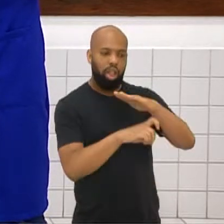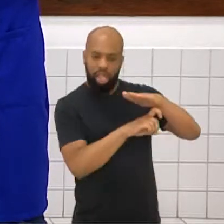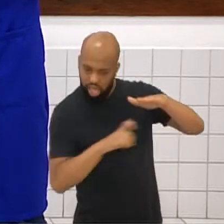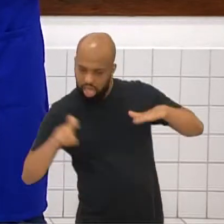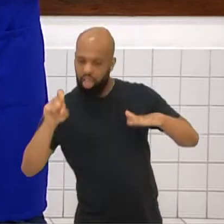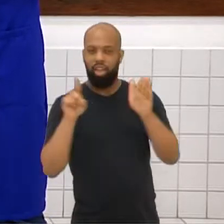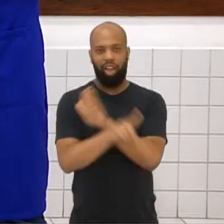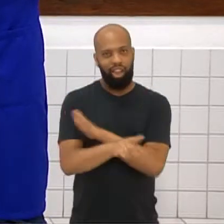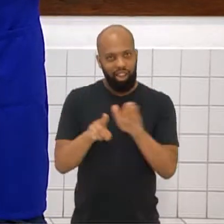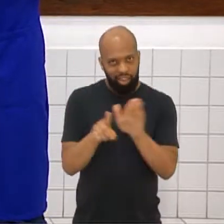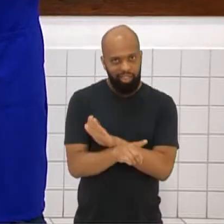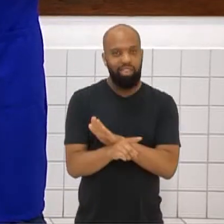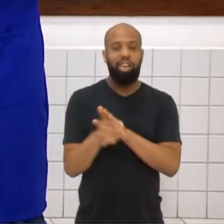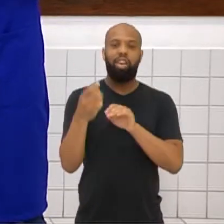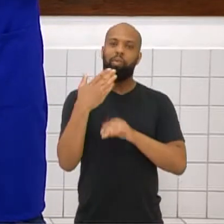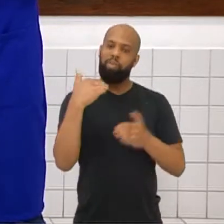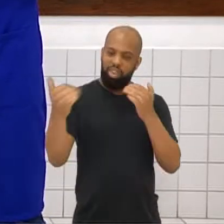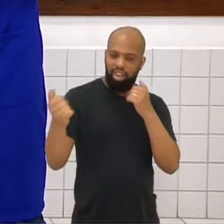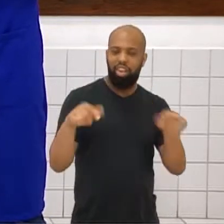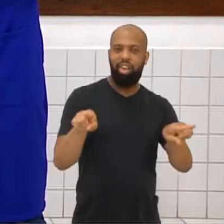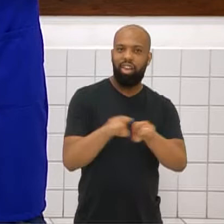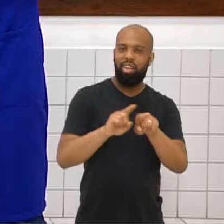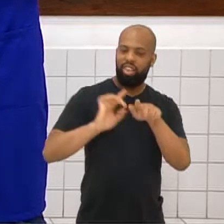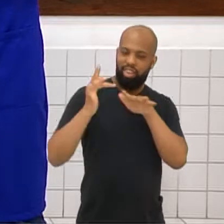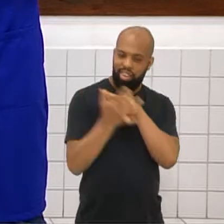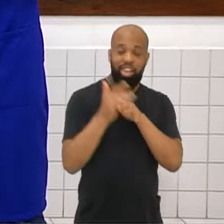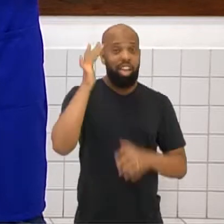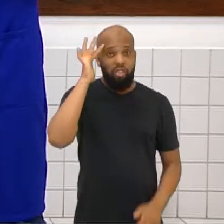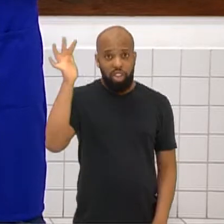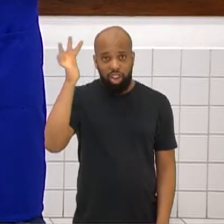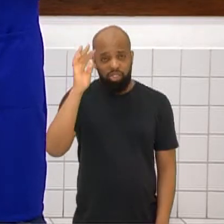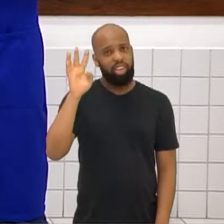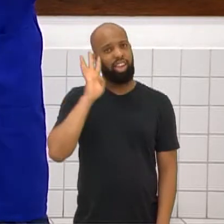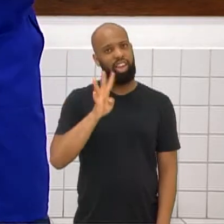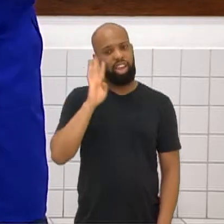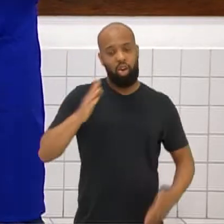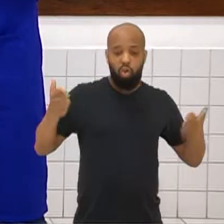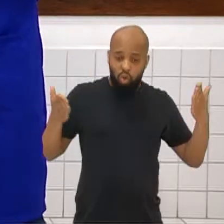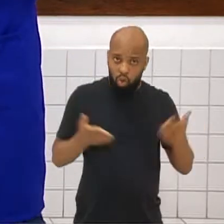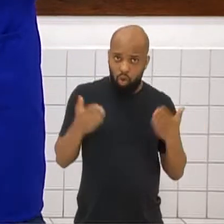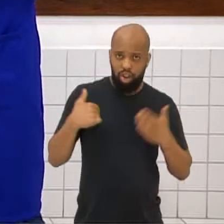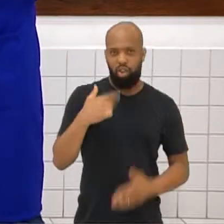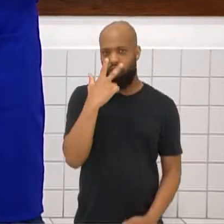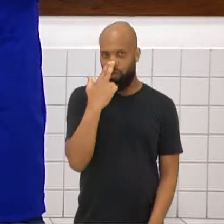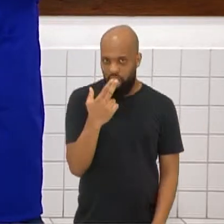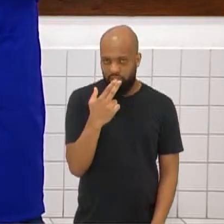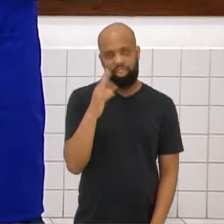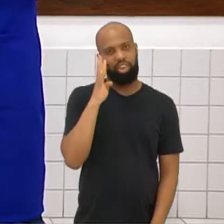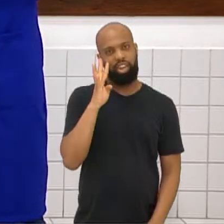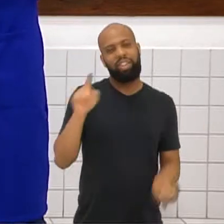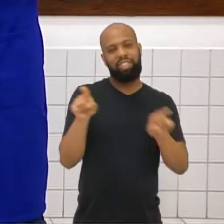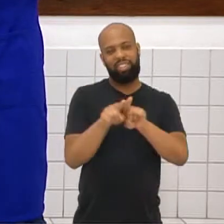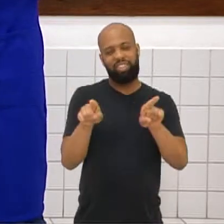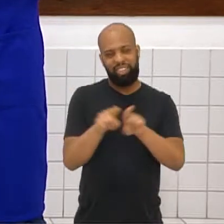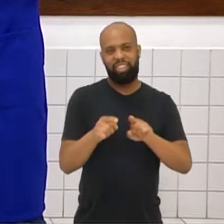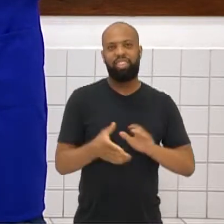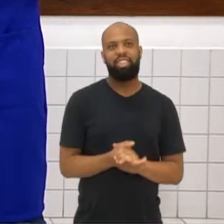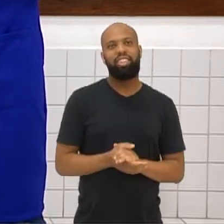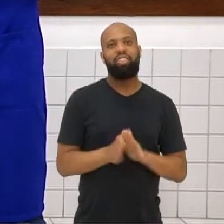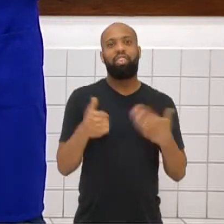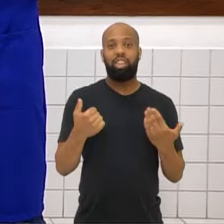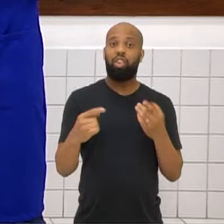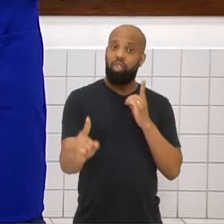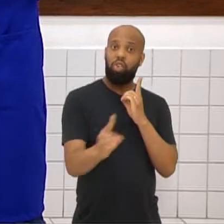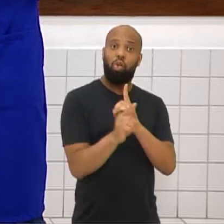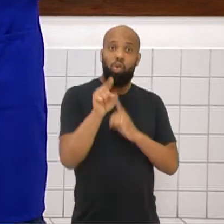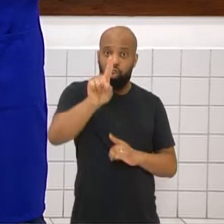aí nas redes sociais. Saibam que filosofia é bacana, assim como foi essa aula, eu acredito que foi, né? Foi essa aula foi bacana. Então nos